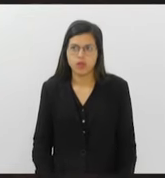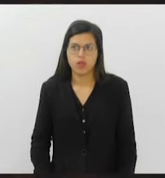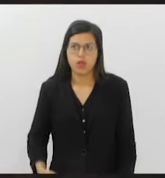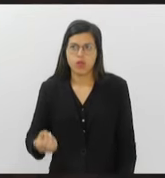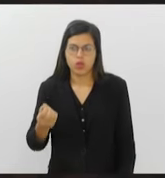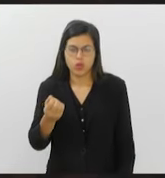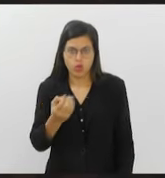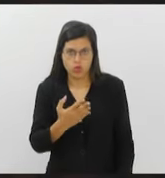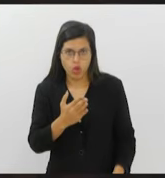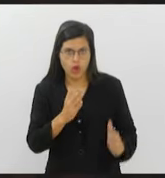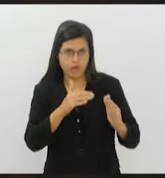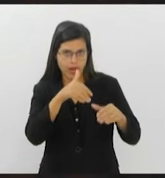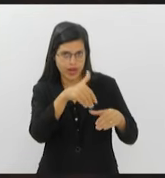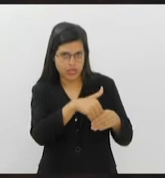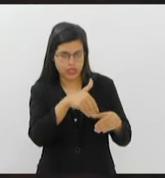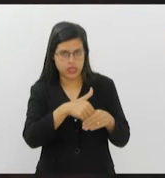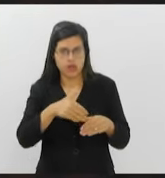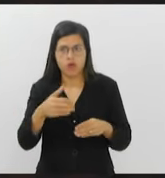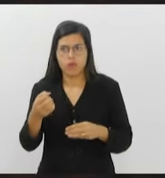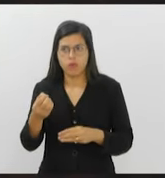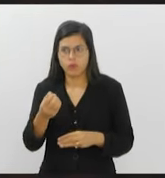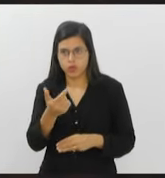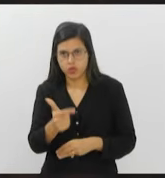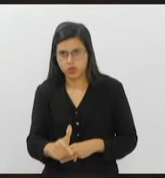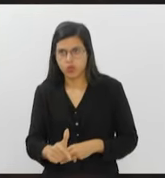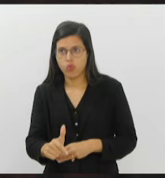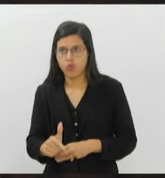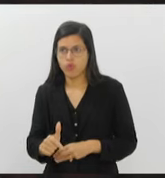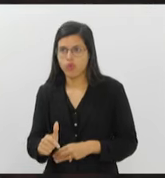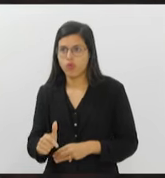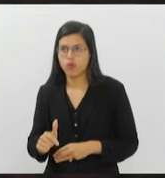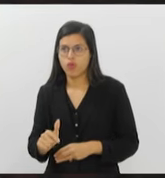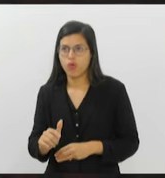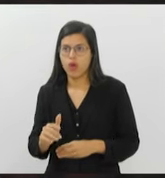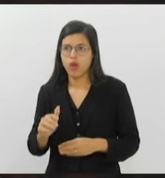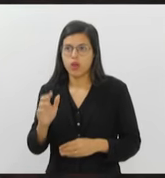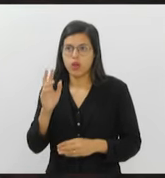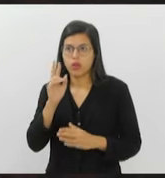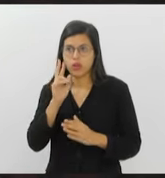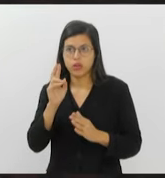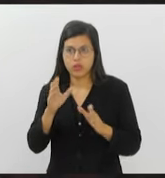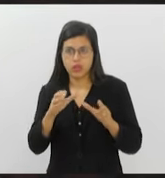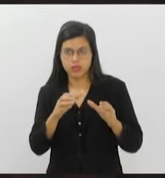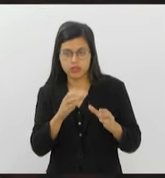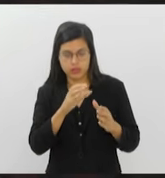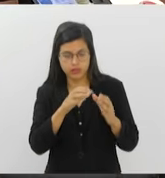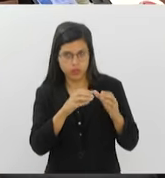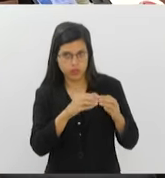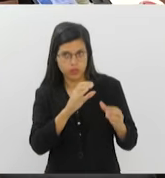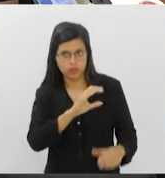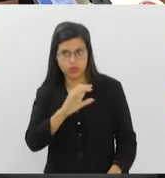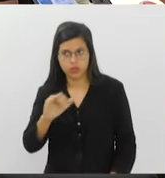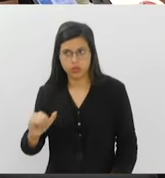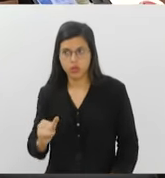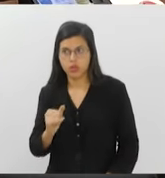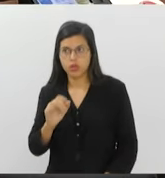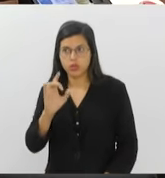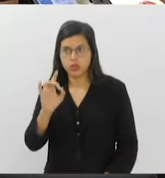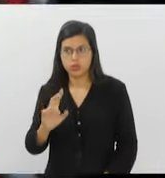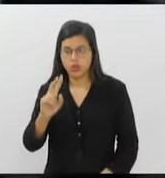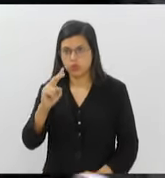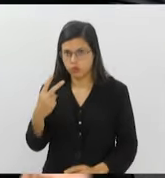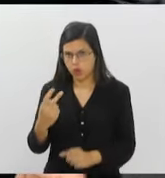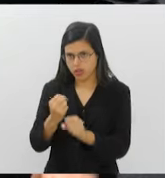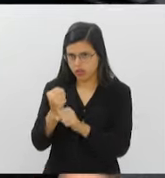E o que foi acordado na CCJ, só mais um período de 2 anos. Isso. Essa é a discussão? Essa é a discussão. A